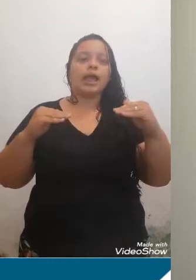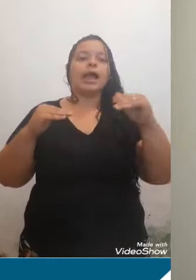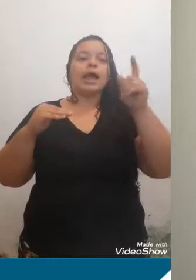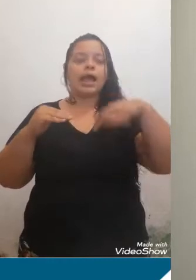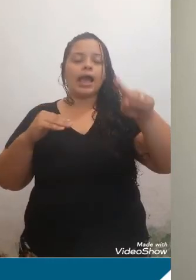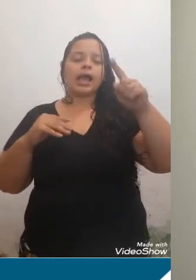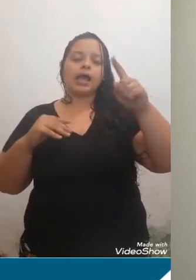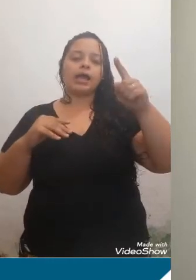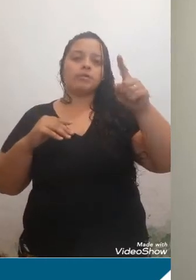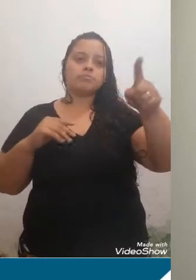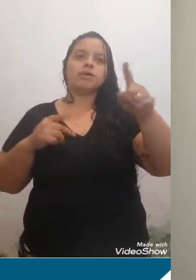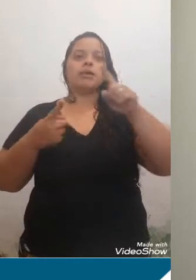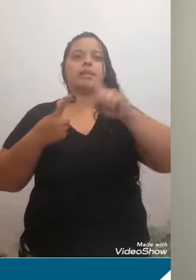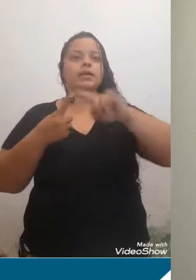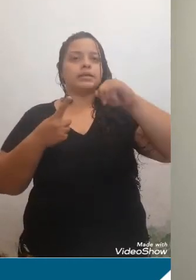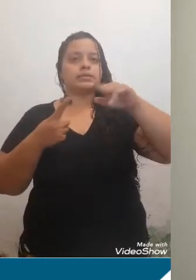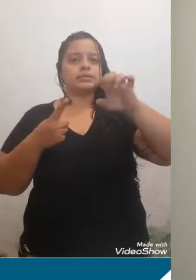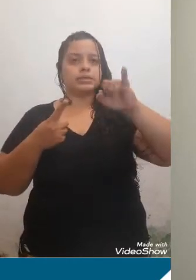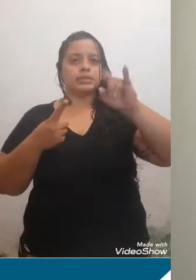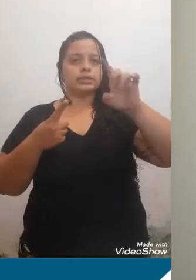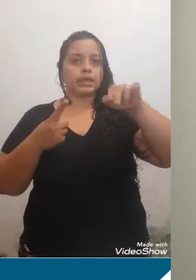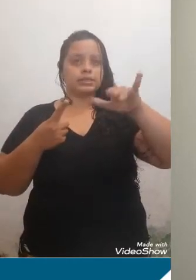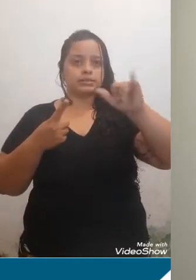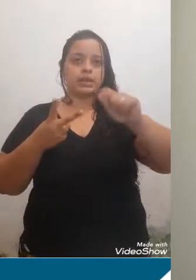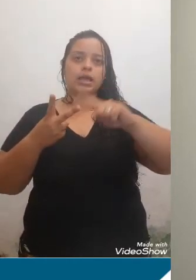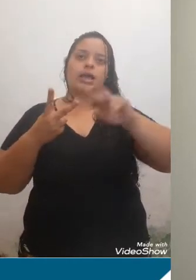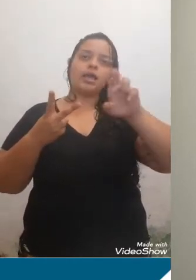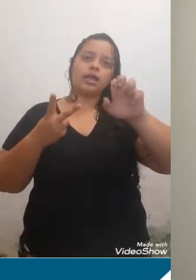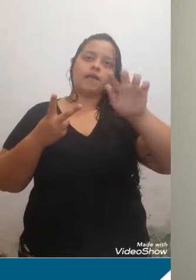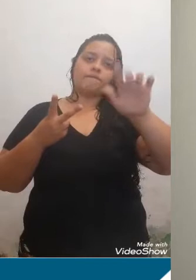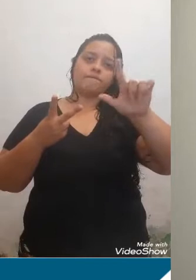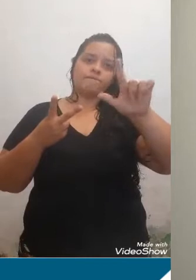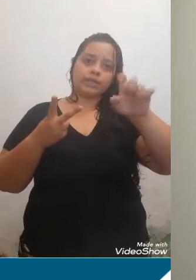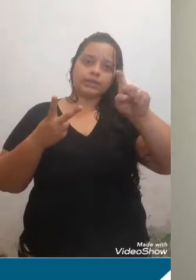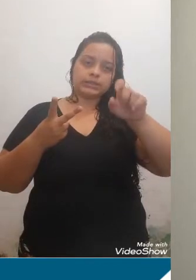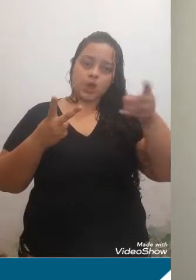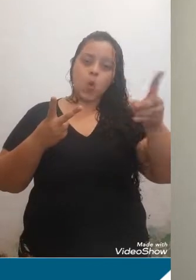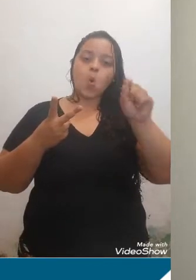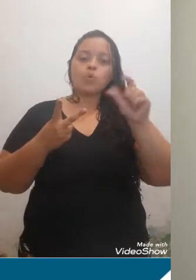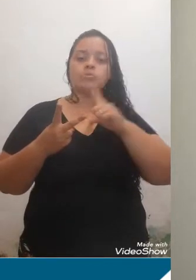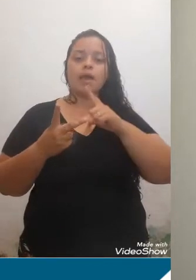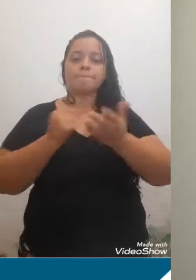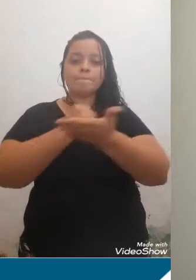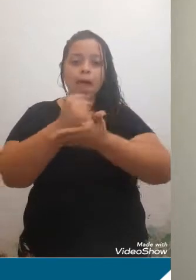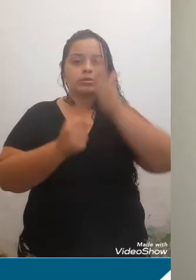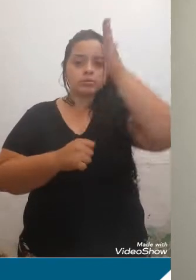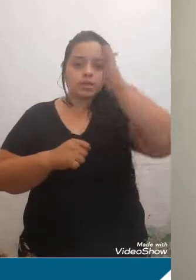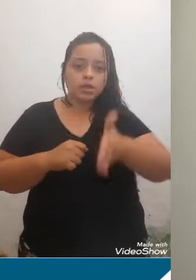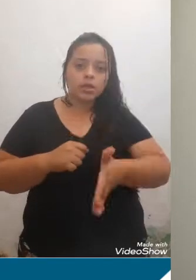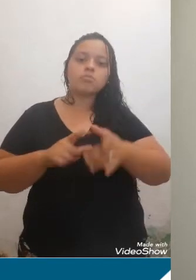ângulo de incidência quanto o ângulo de reflexão, eles são determinados a partir da reta normal.